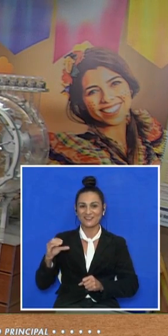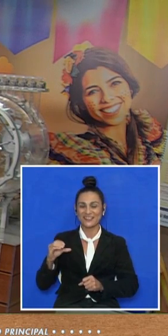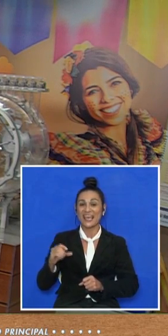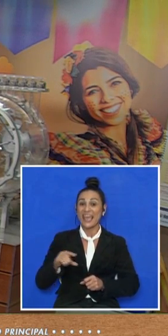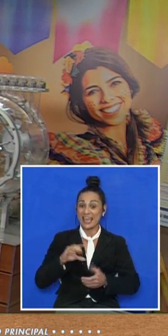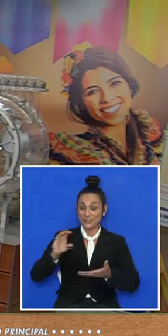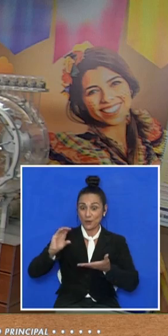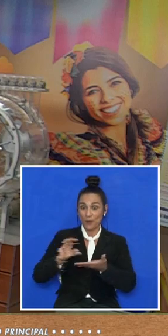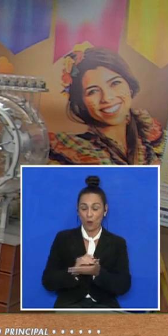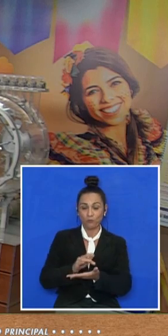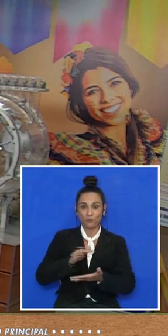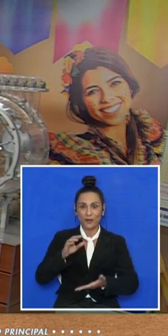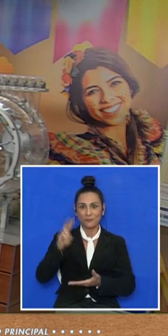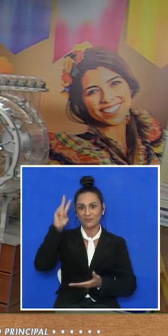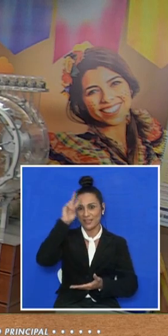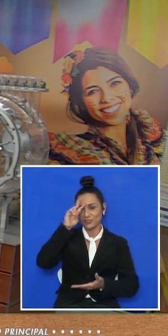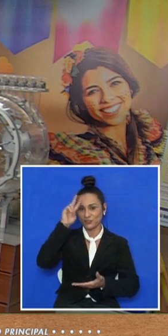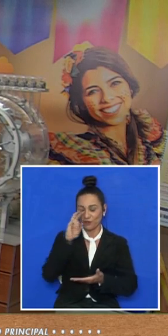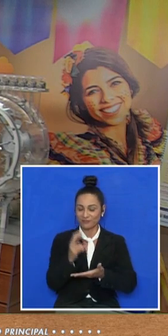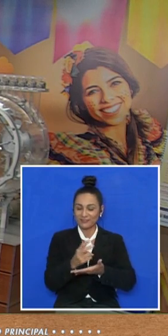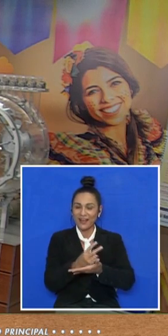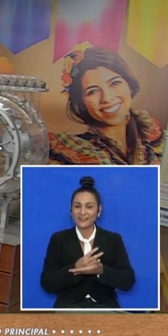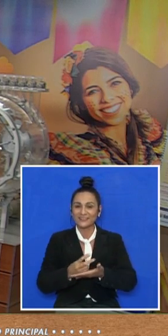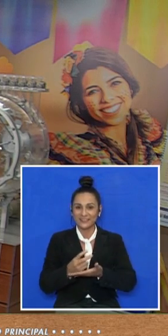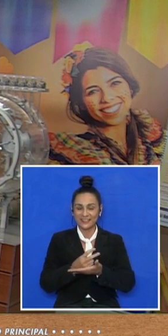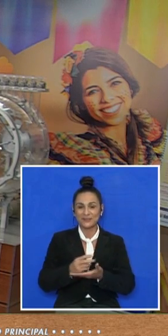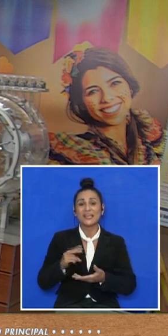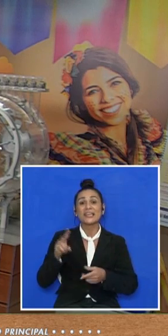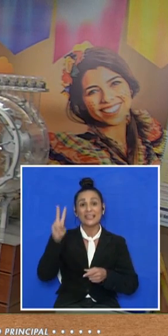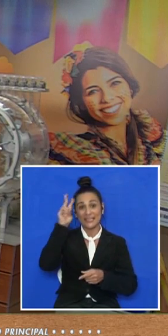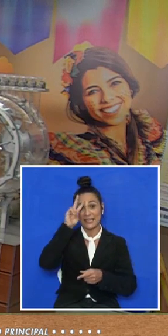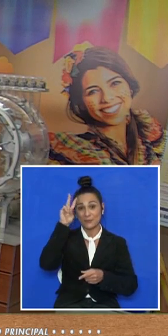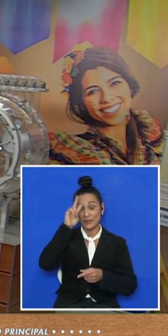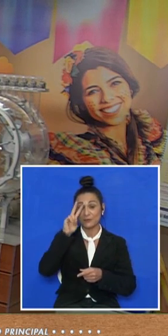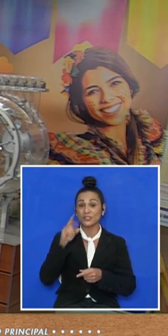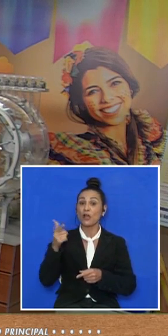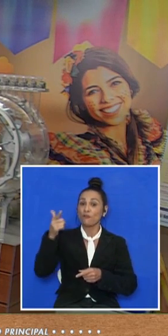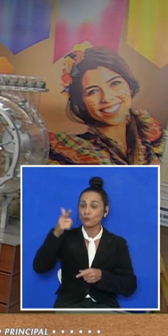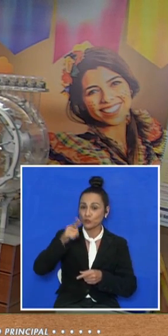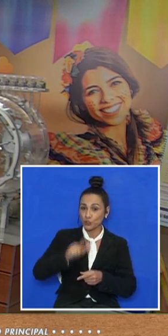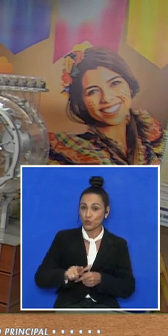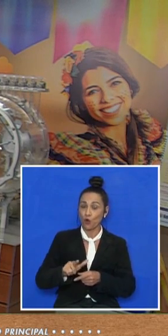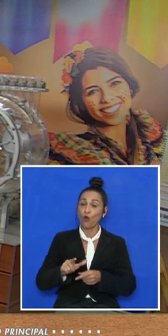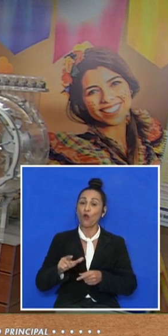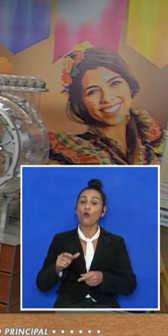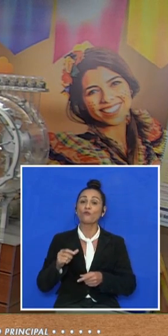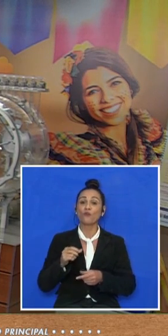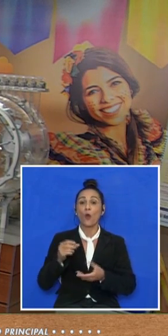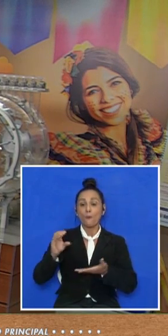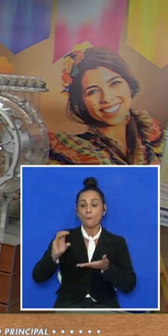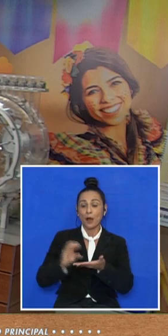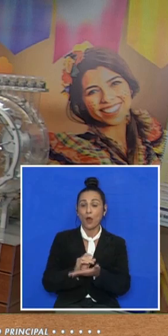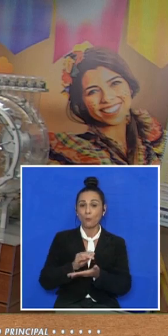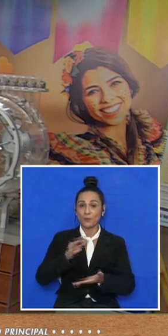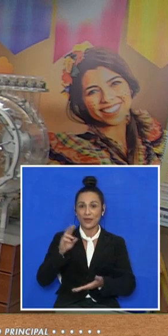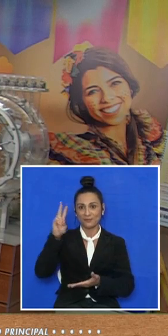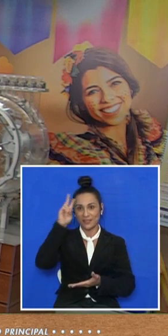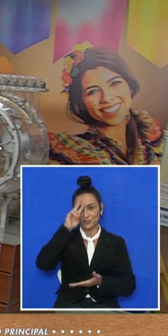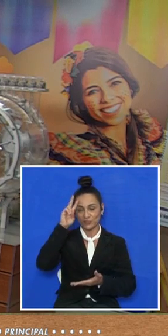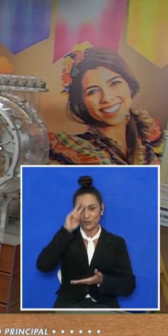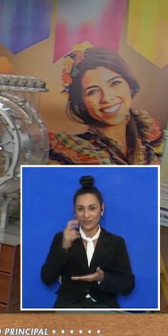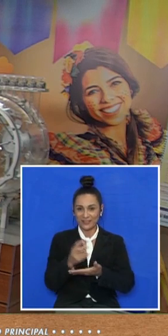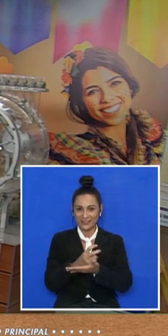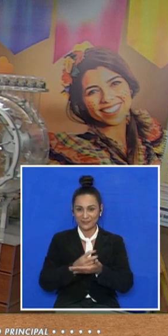204.813.741,29. Esse é o maior prêmio da história da Quina. E lembramos, vamos repetir o valor, então, o maior prêmio da história da